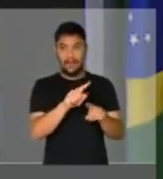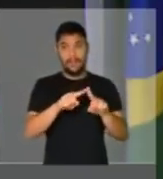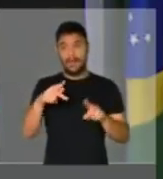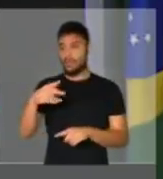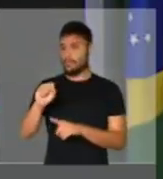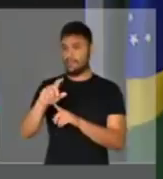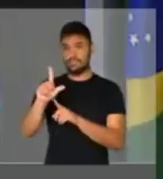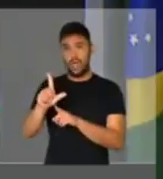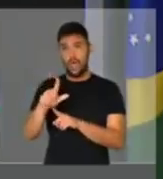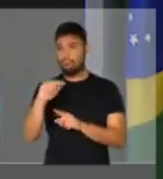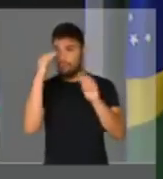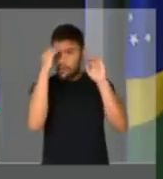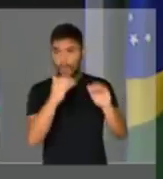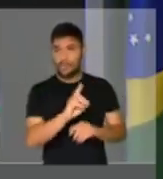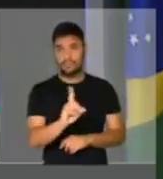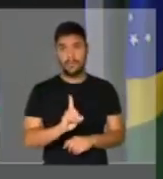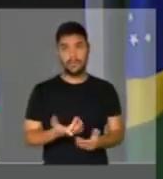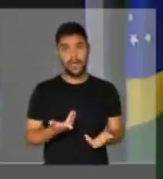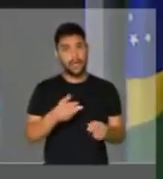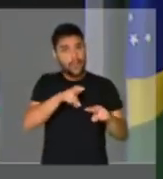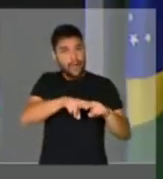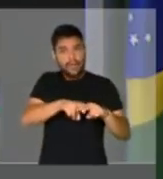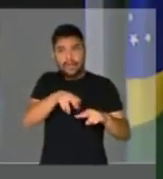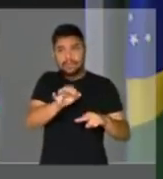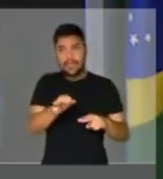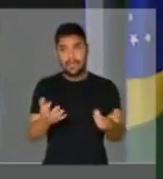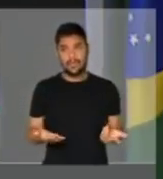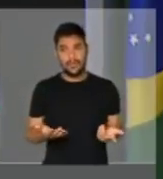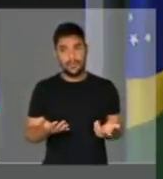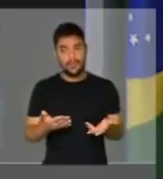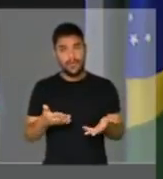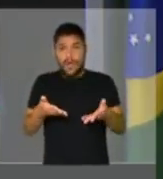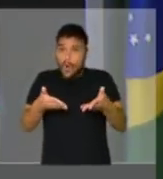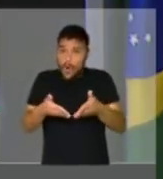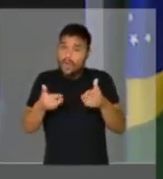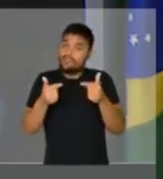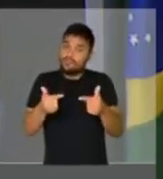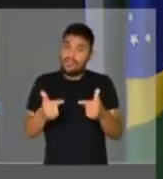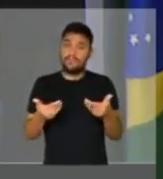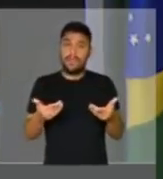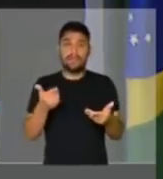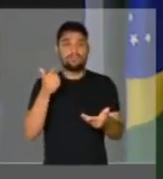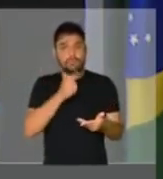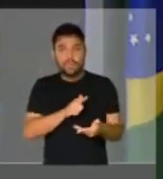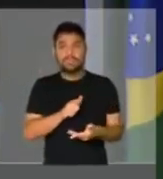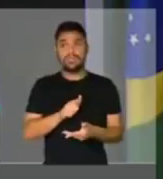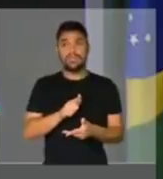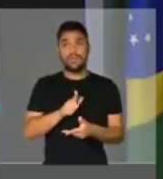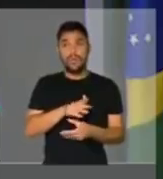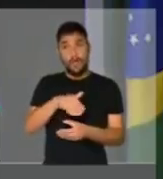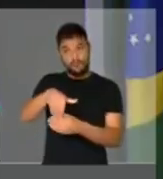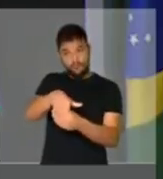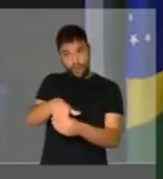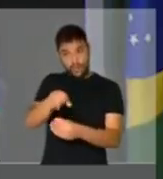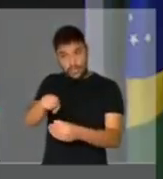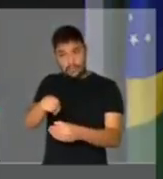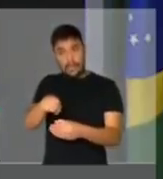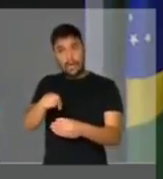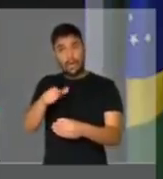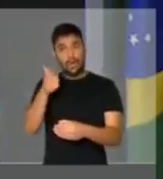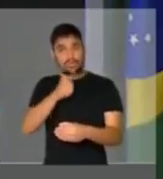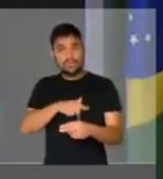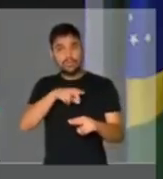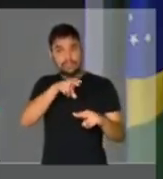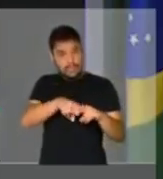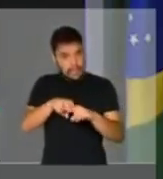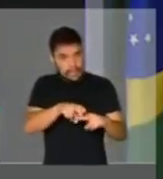estão respeitando essa nova configuração. Hoje, felizmente, a gente conseguiu, na votação, sentar de